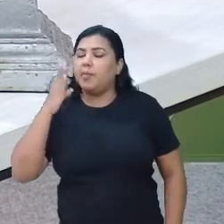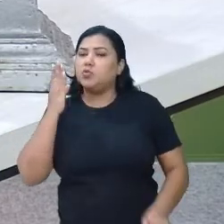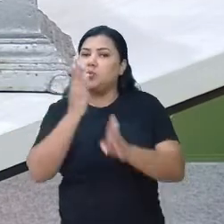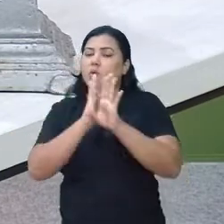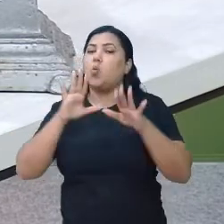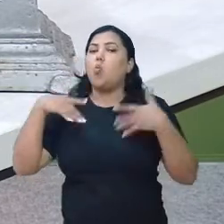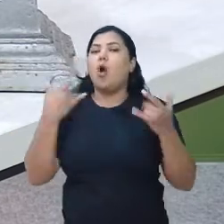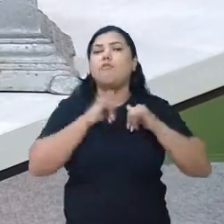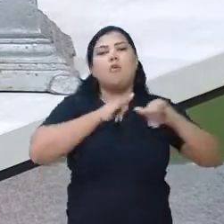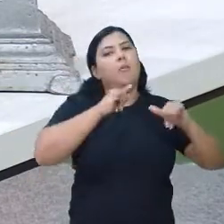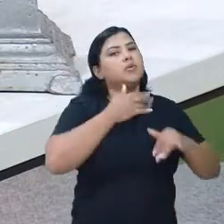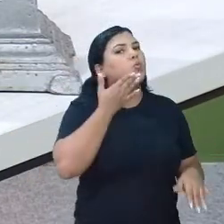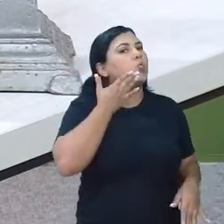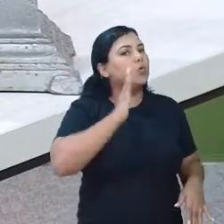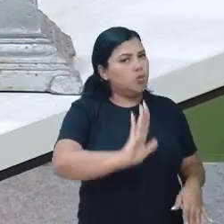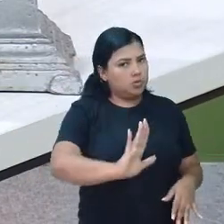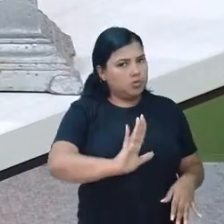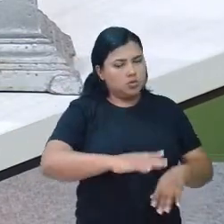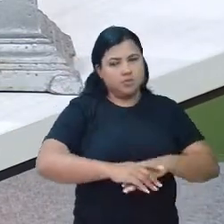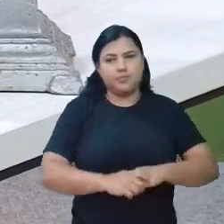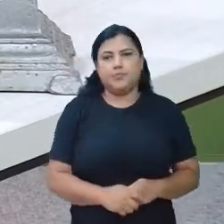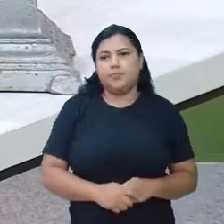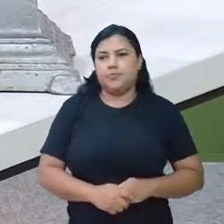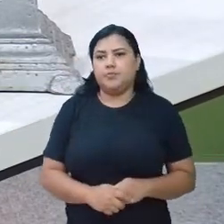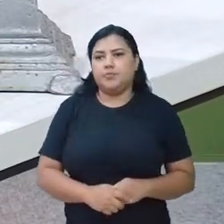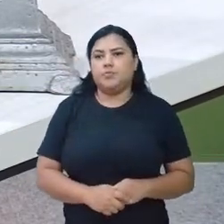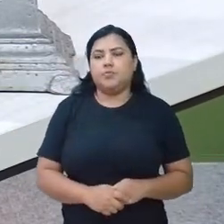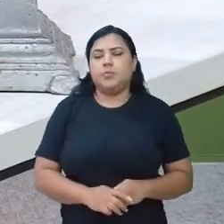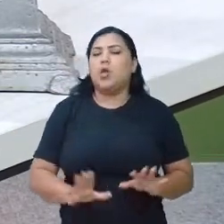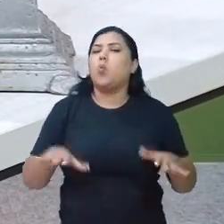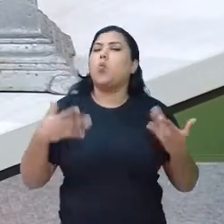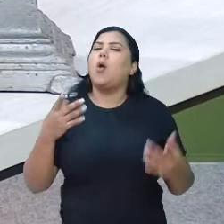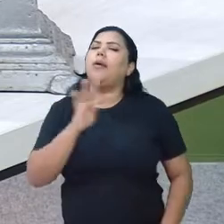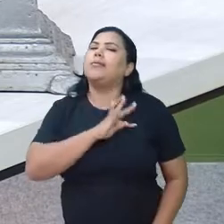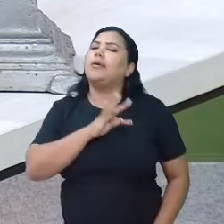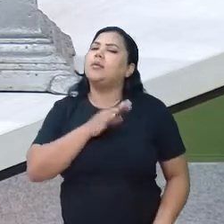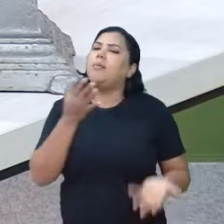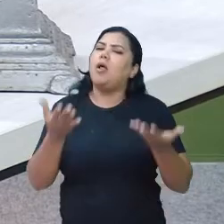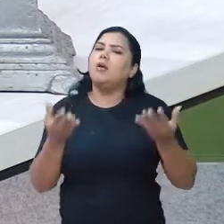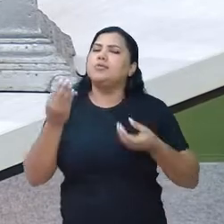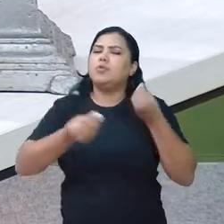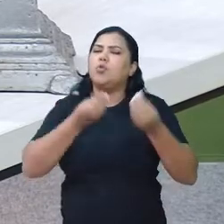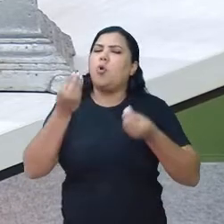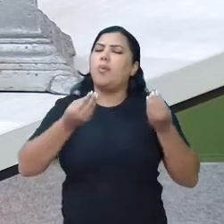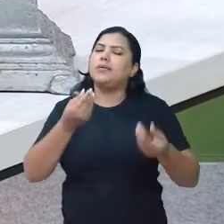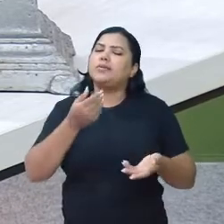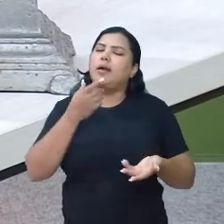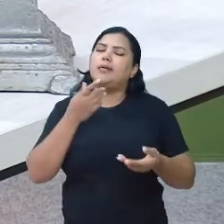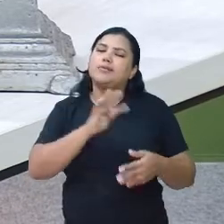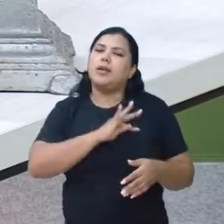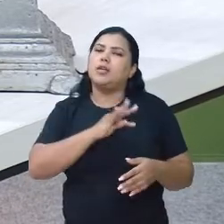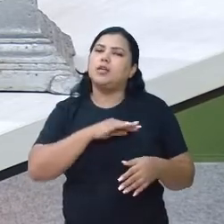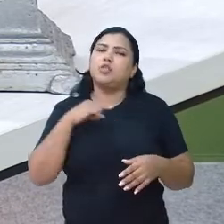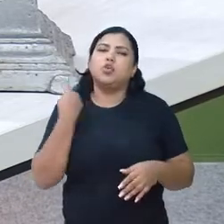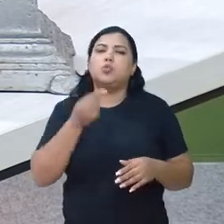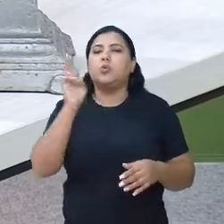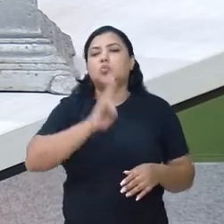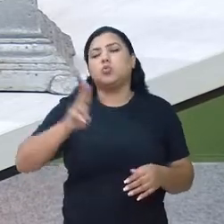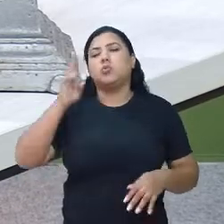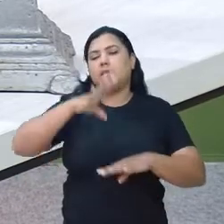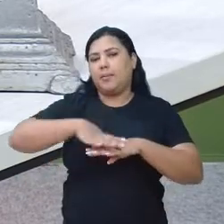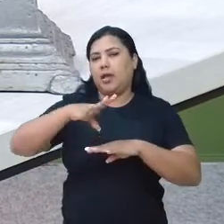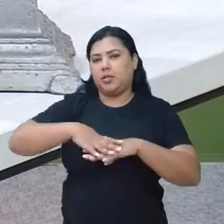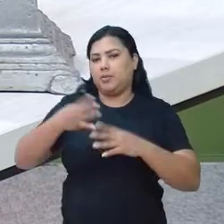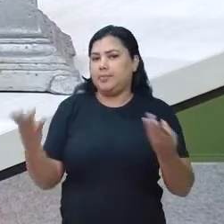descobrir a informação desconhecida. Qual é a técnica na balança e como é que essa técnica vai virar no caso